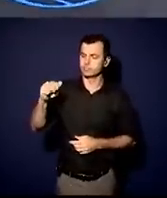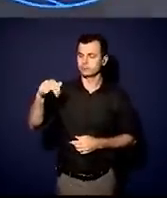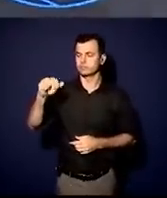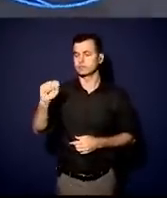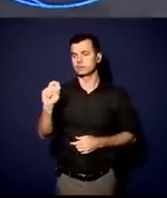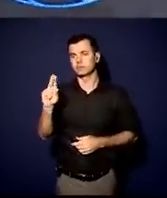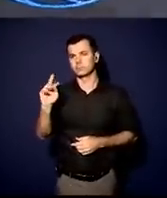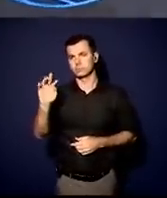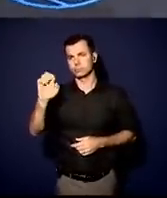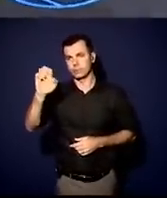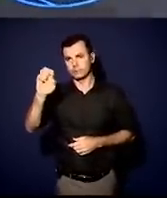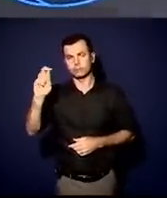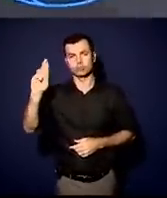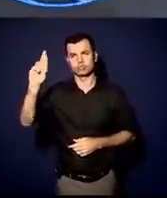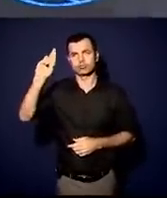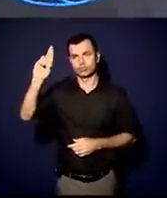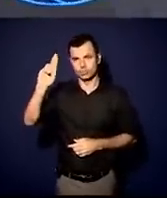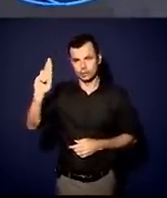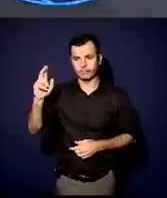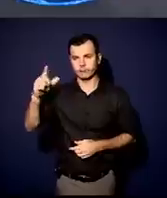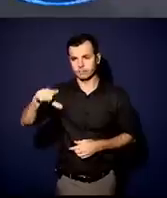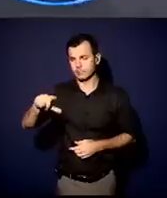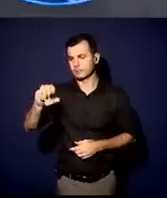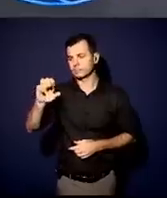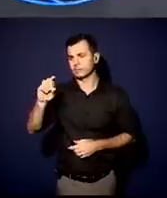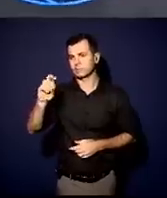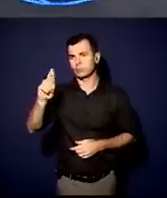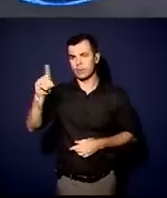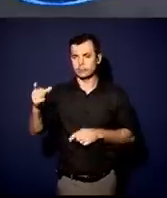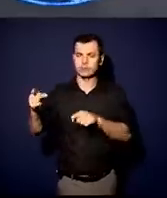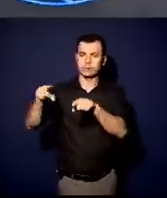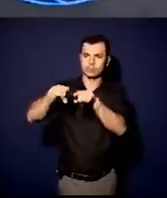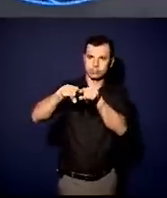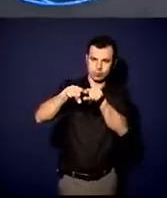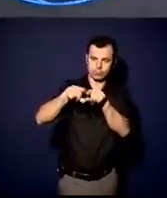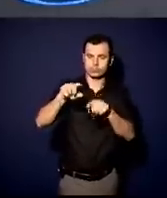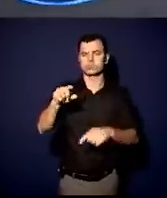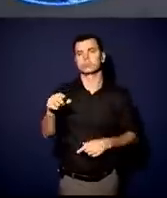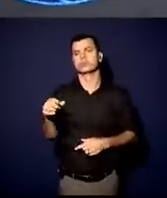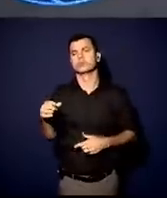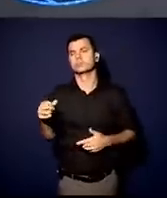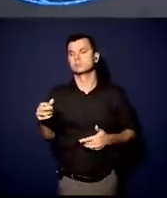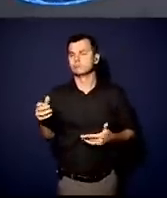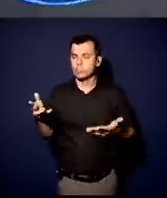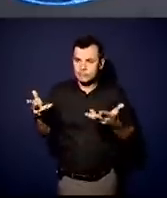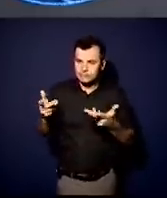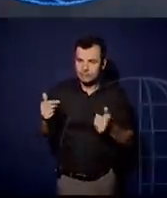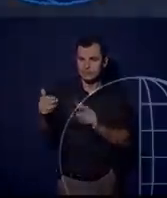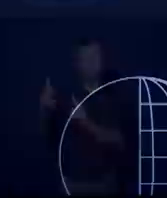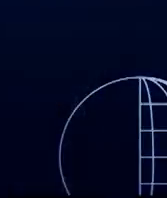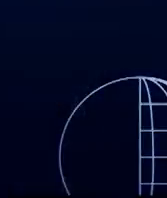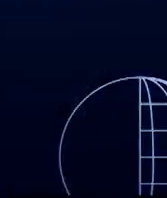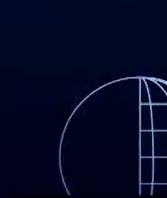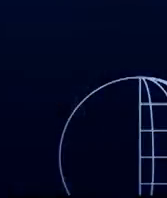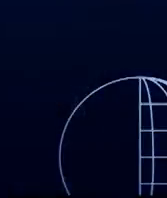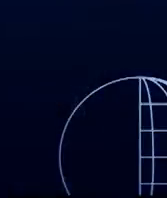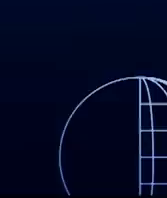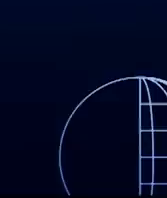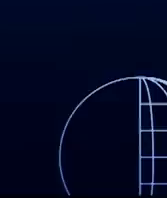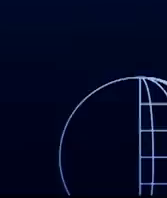economista chefe do BTG pactual Eduardo loyo sócio do BTG pactual excelente painel a todos